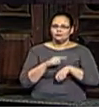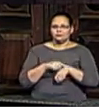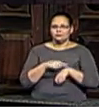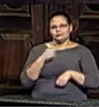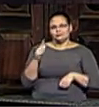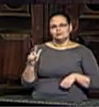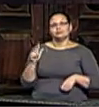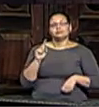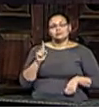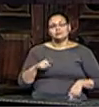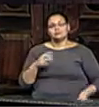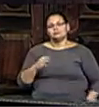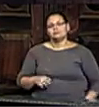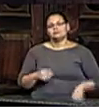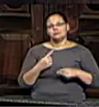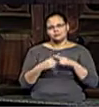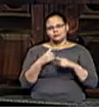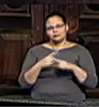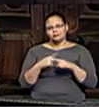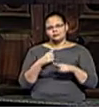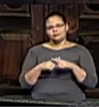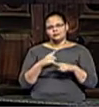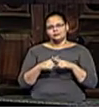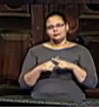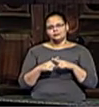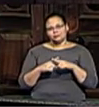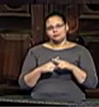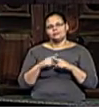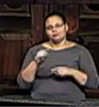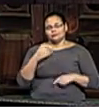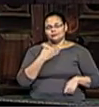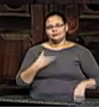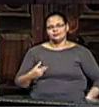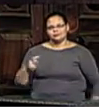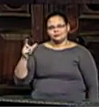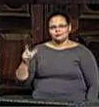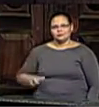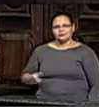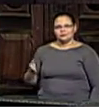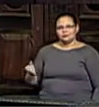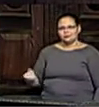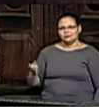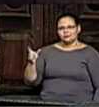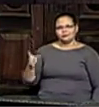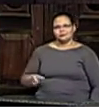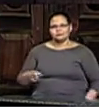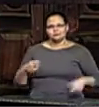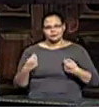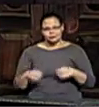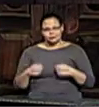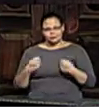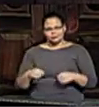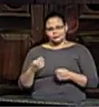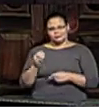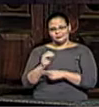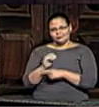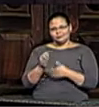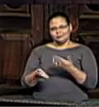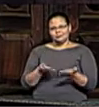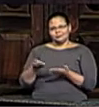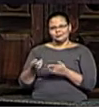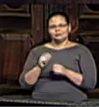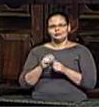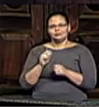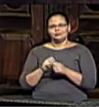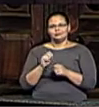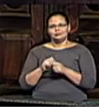outra, exatamente porque esse filho é deste governo, este governo tem que zelar por aquilo que